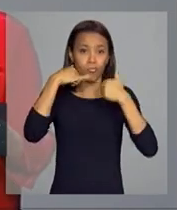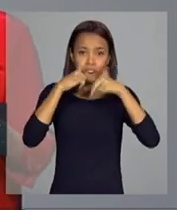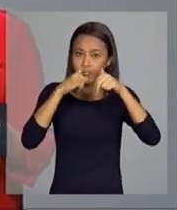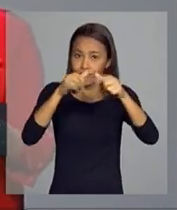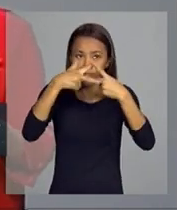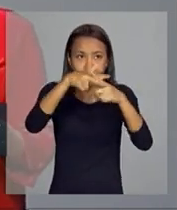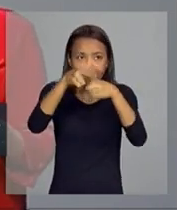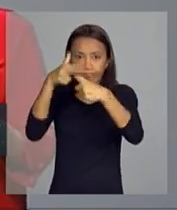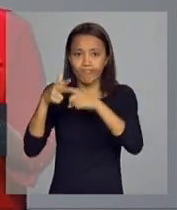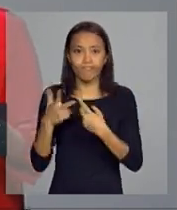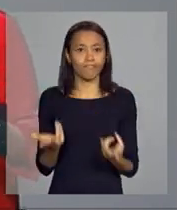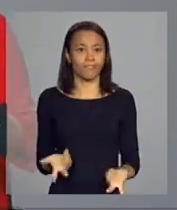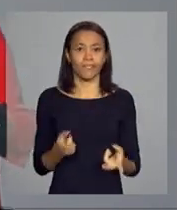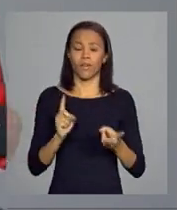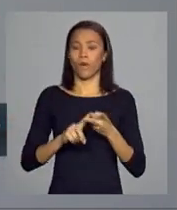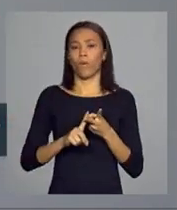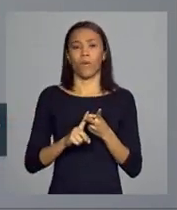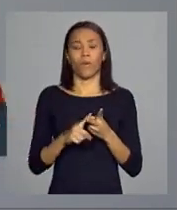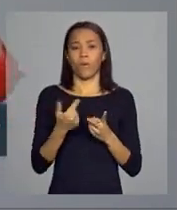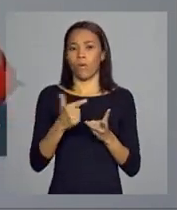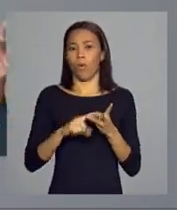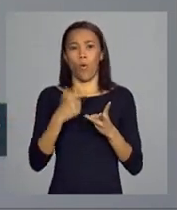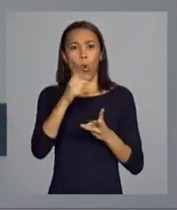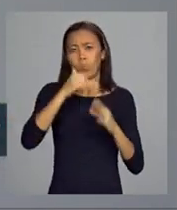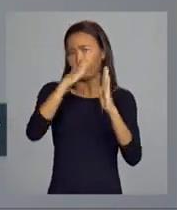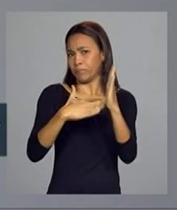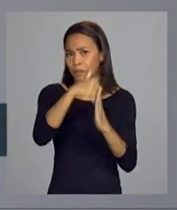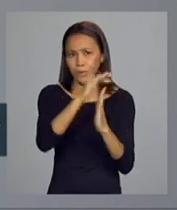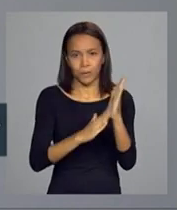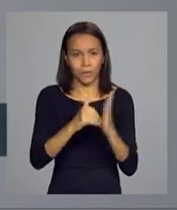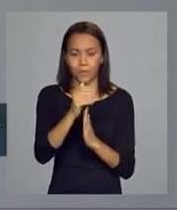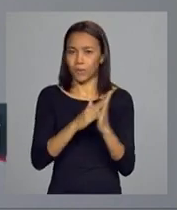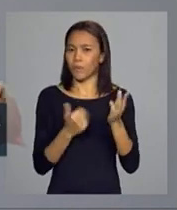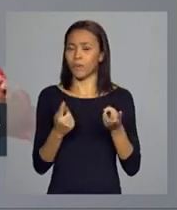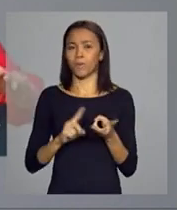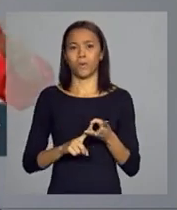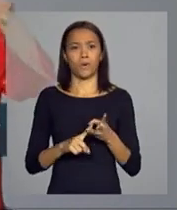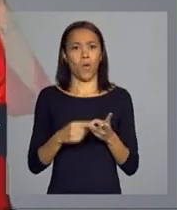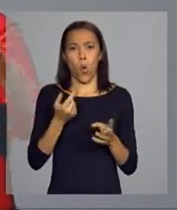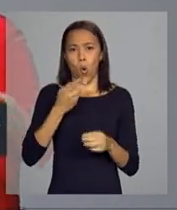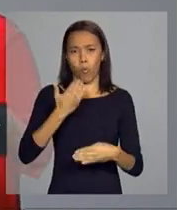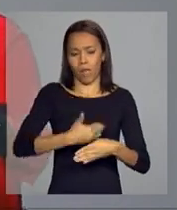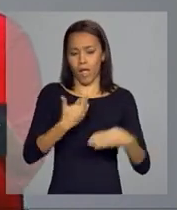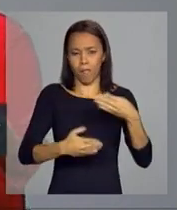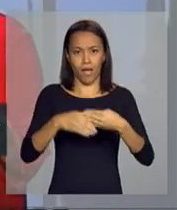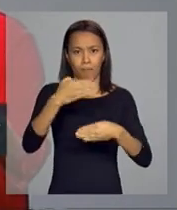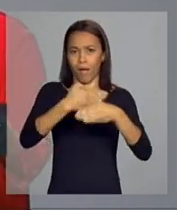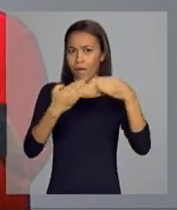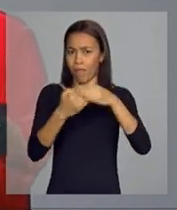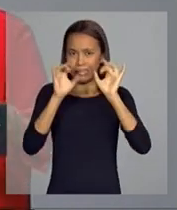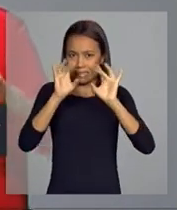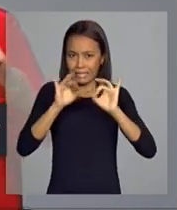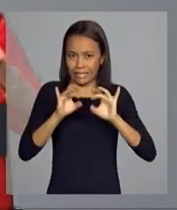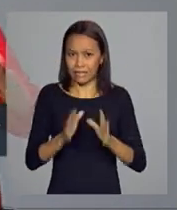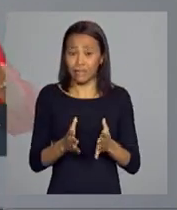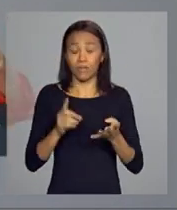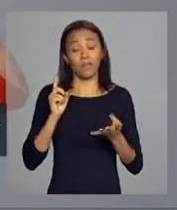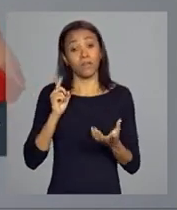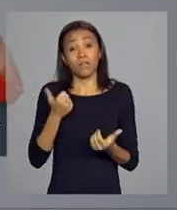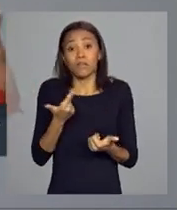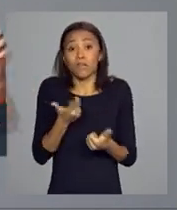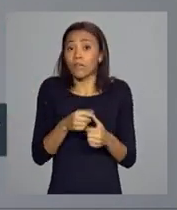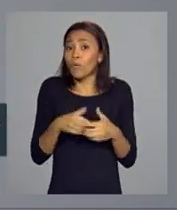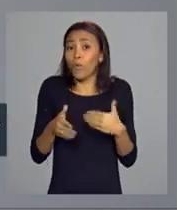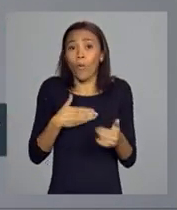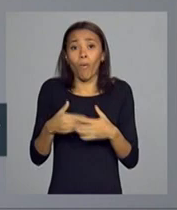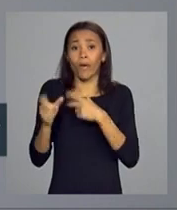eletricista, seja como pintor, seja como pedreiro especializado, seja